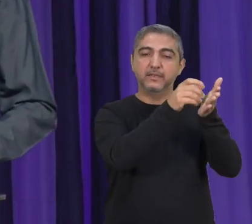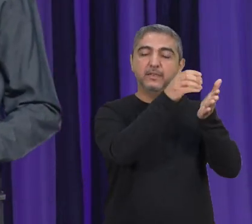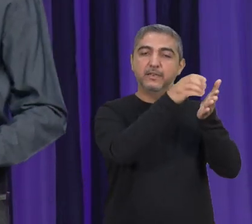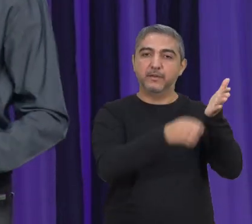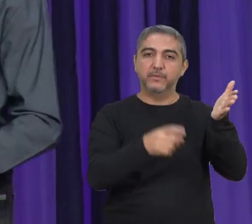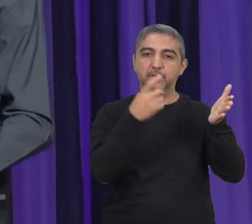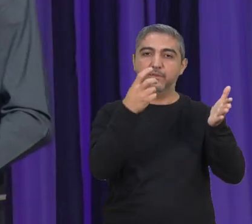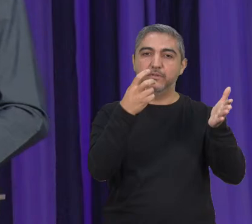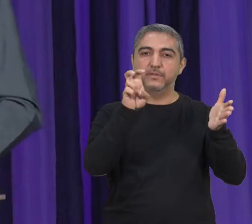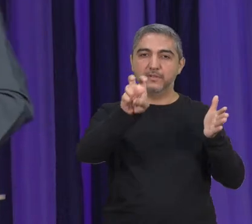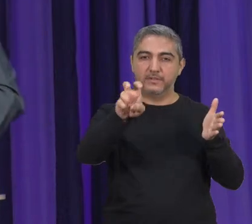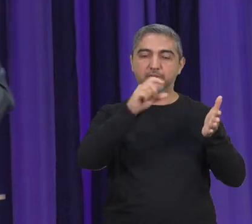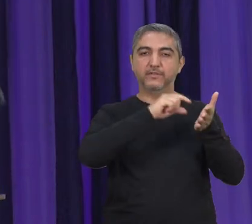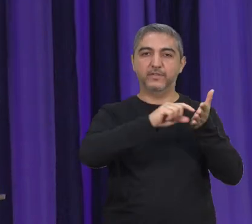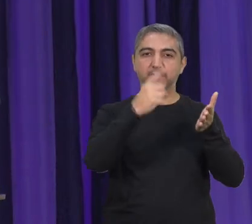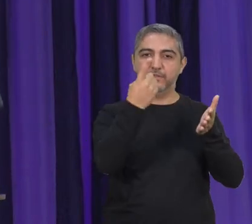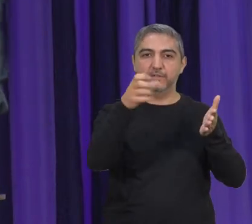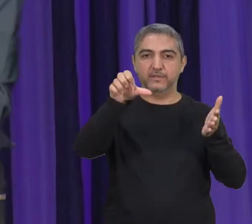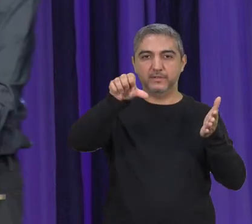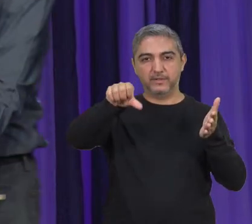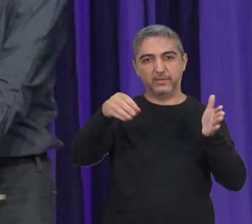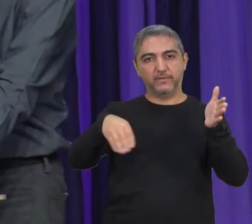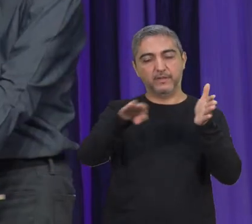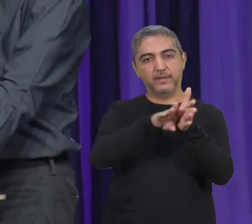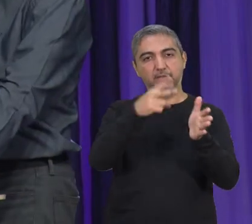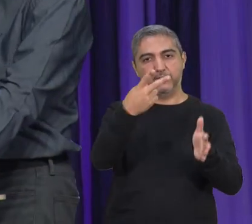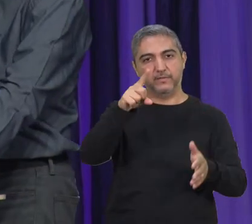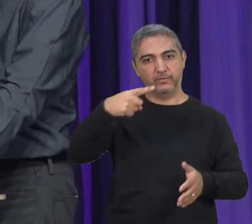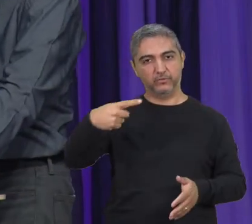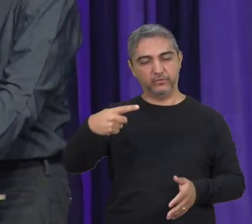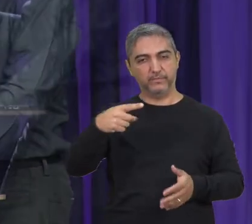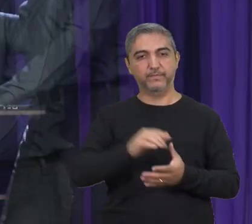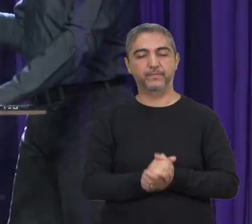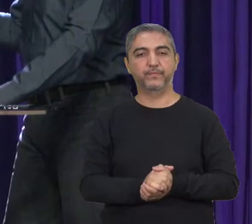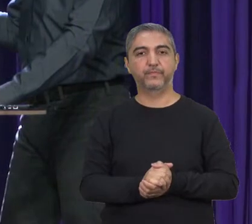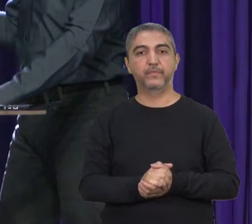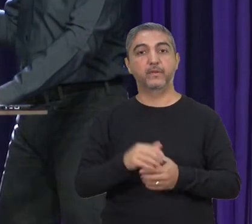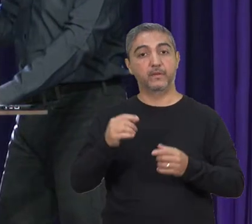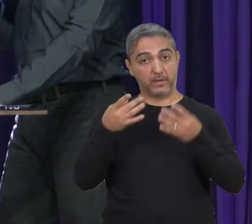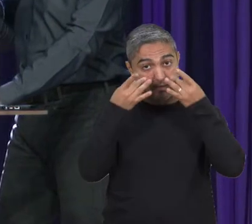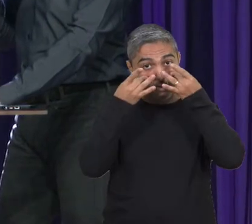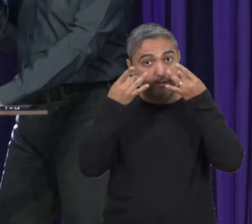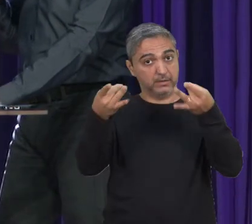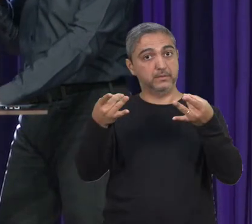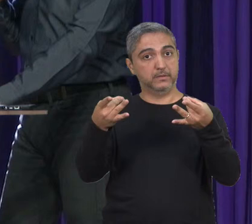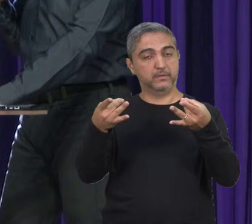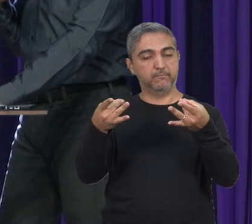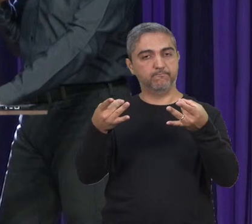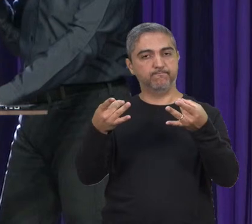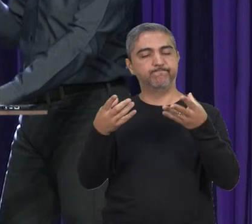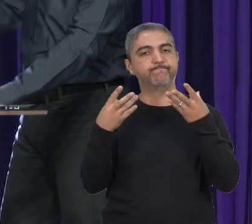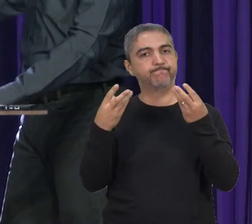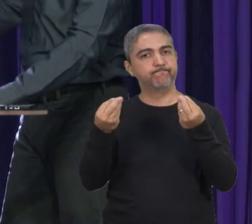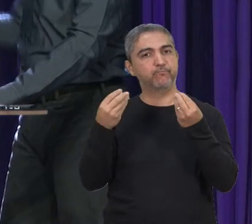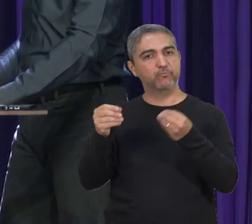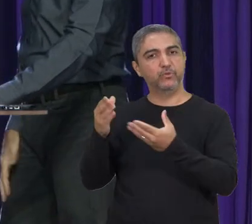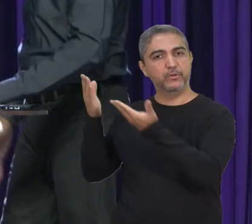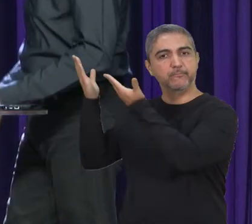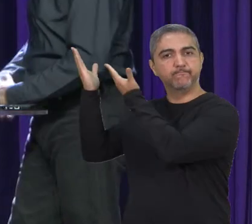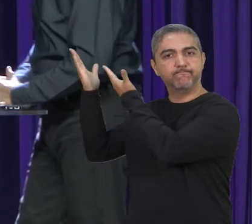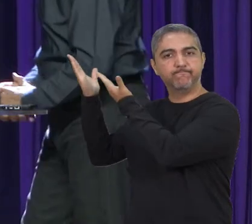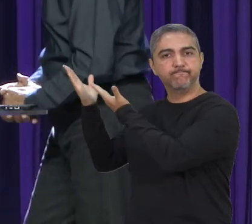21. Então, peço muito a sua atenção para esses 25 itens da nossa natureza que estão